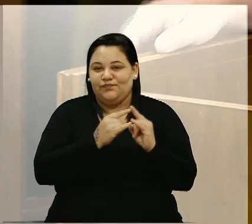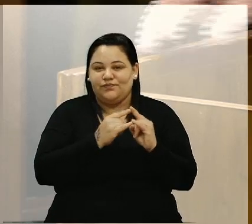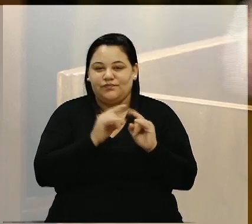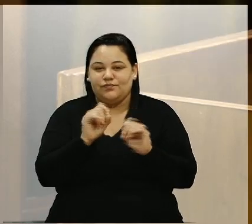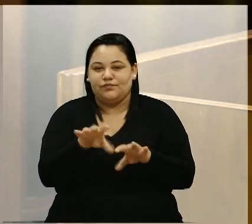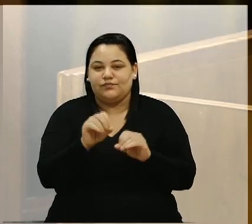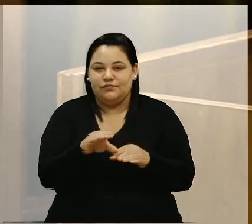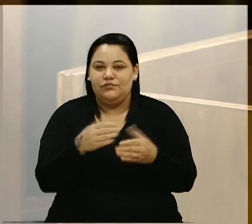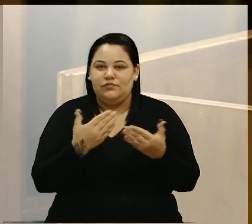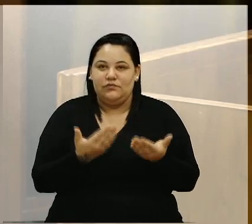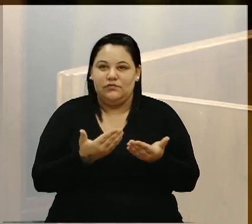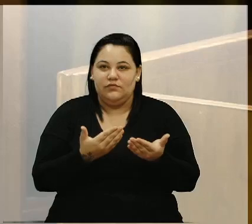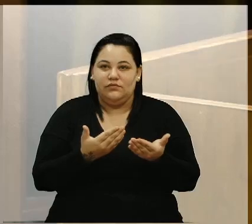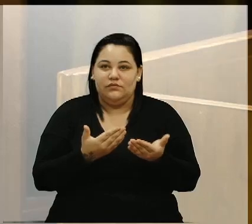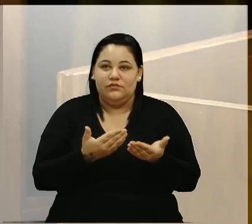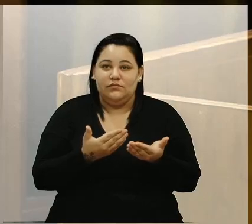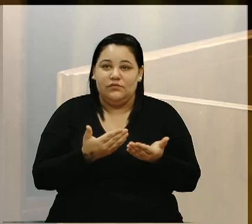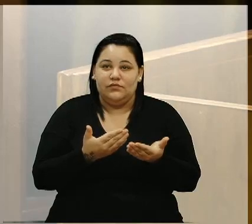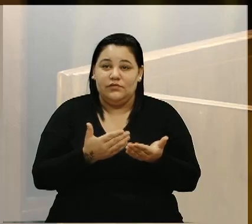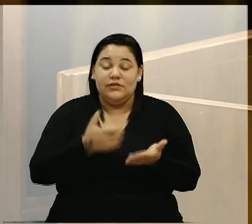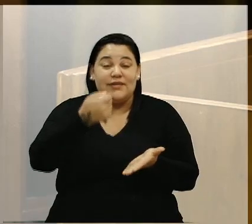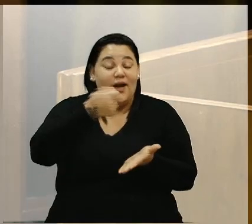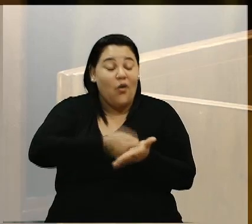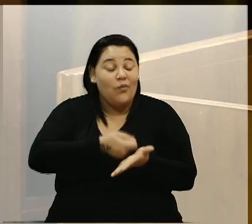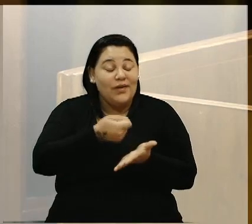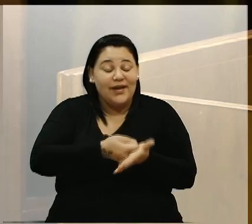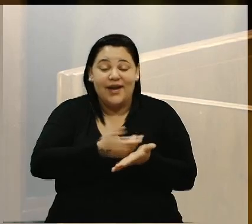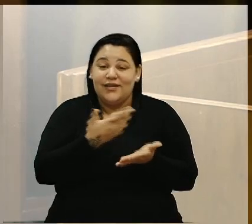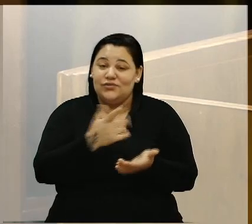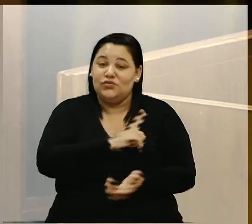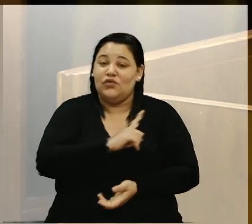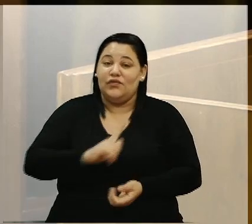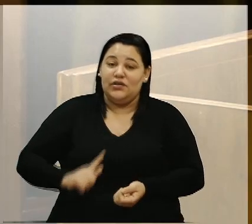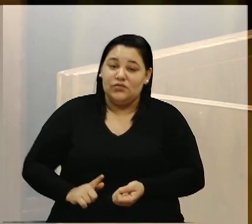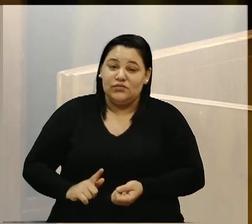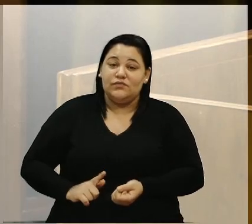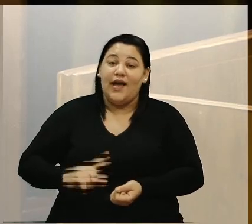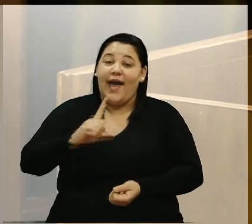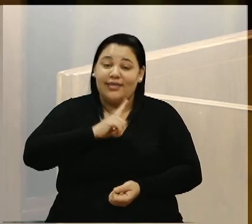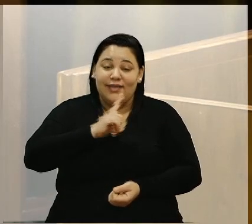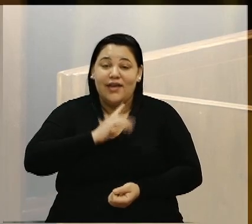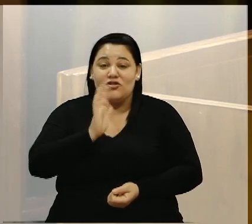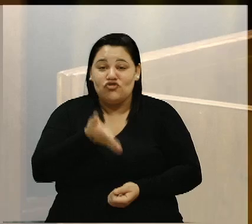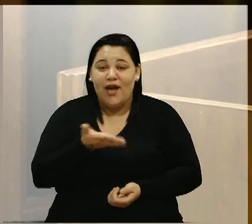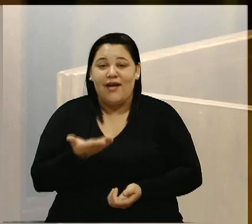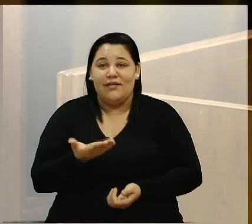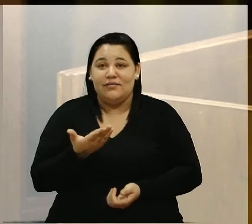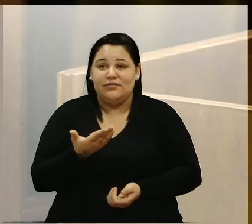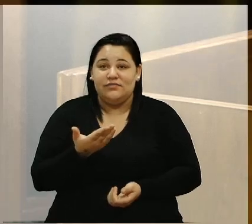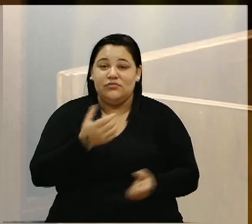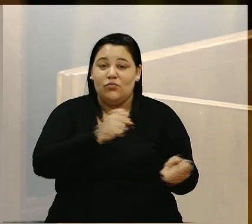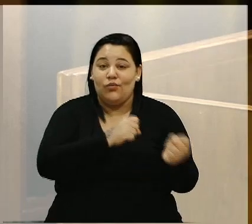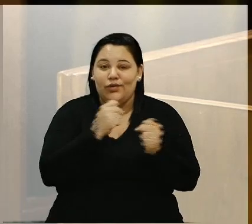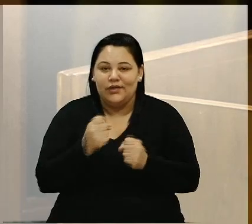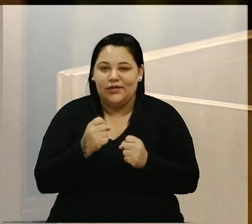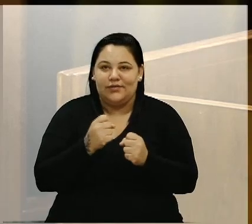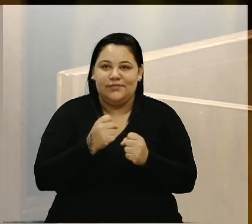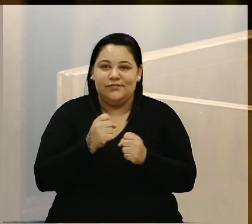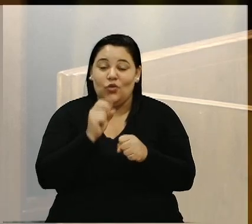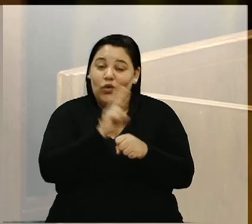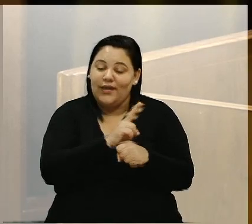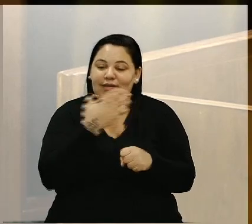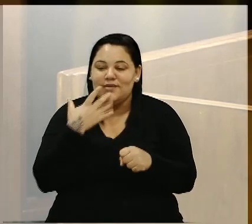parte que seria de obrigação do governo, né, de poder, no mínimo, proteger as